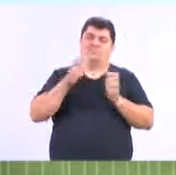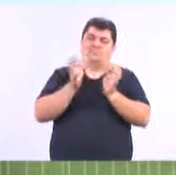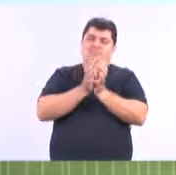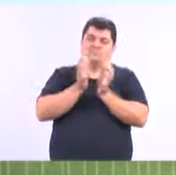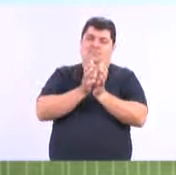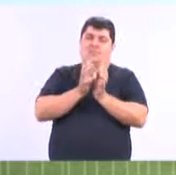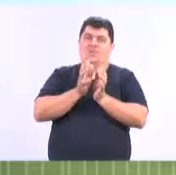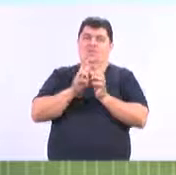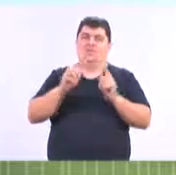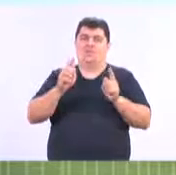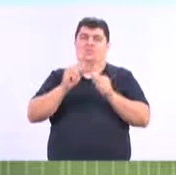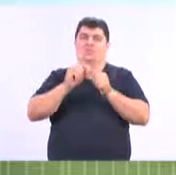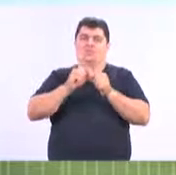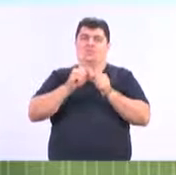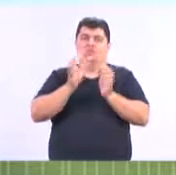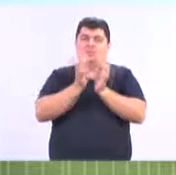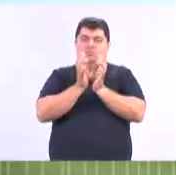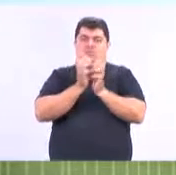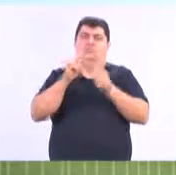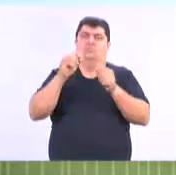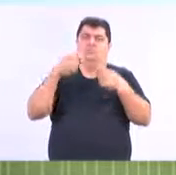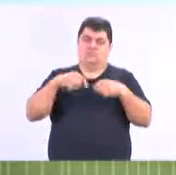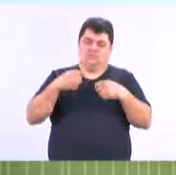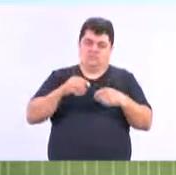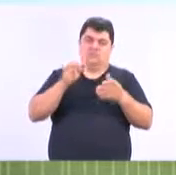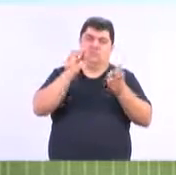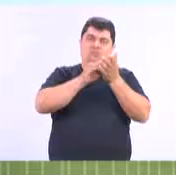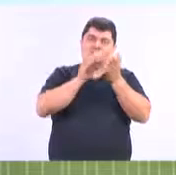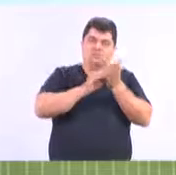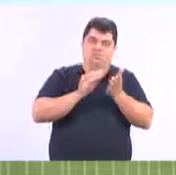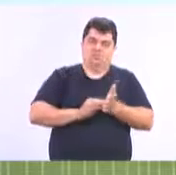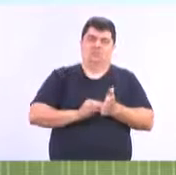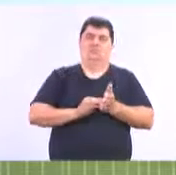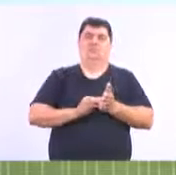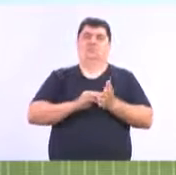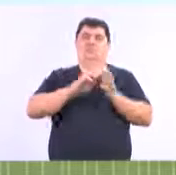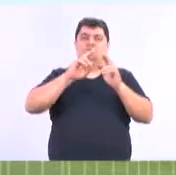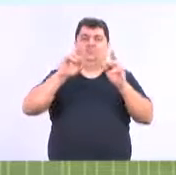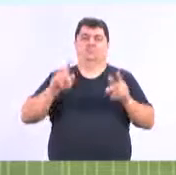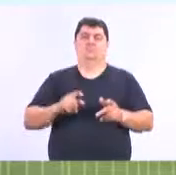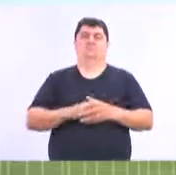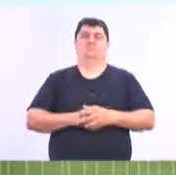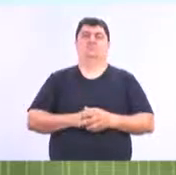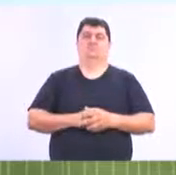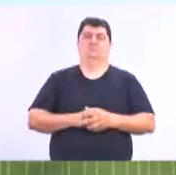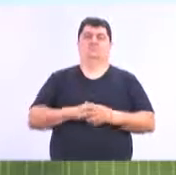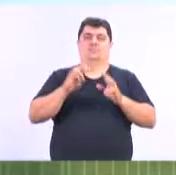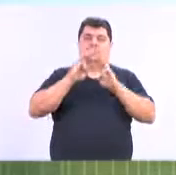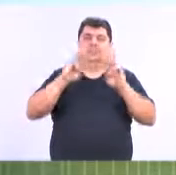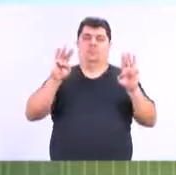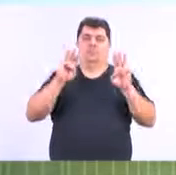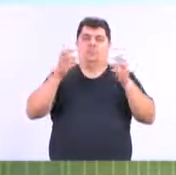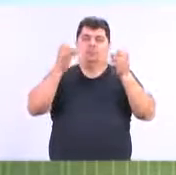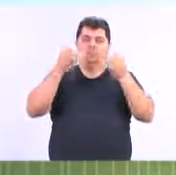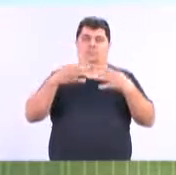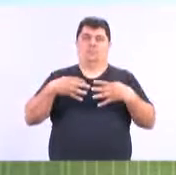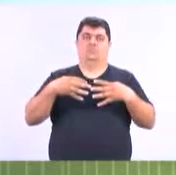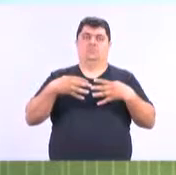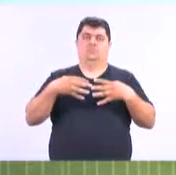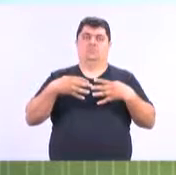que mesmo fazendo em grupo, cada um tem que postar na sua área, cada um tem que postar atividade. Então já a gente vai falar sobre